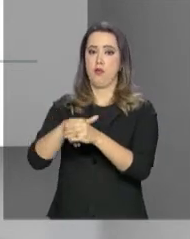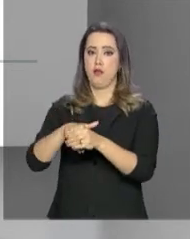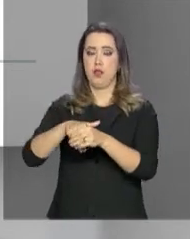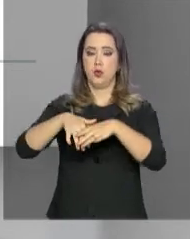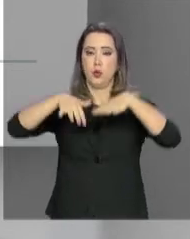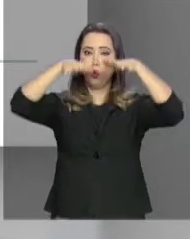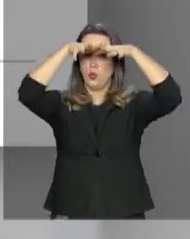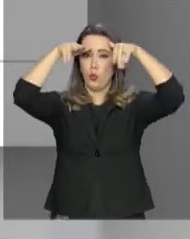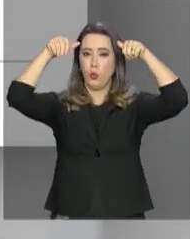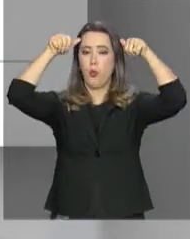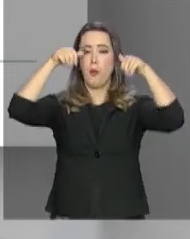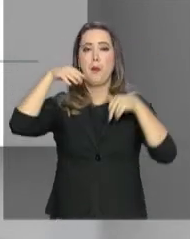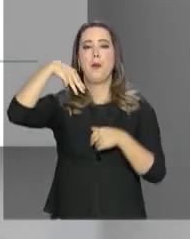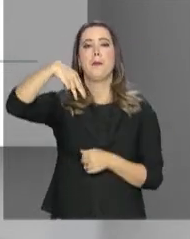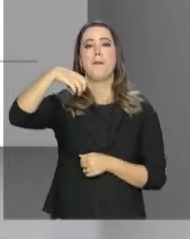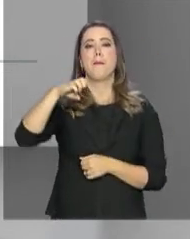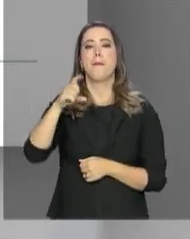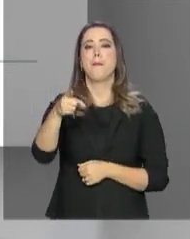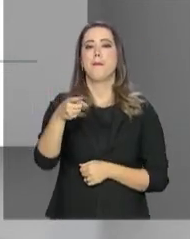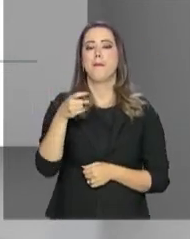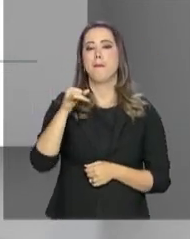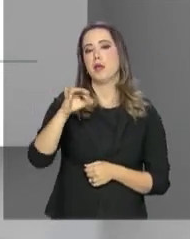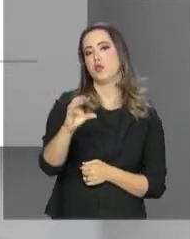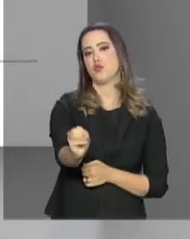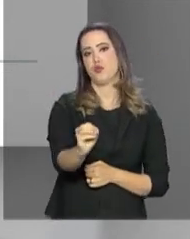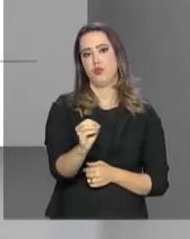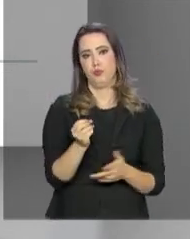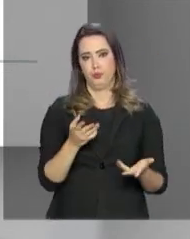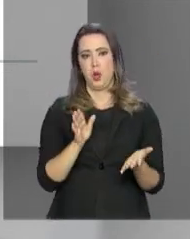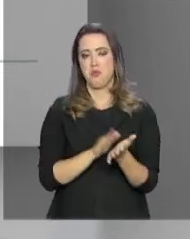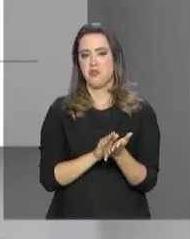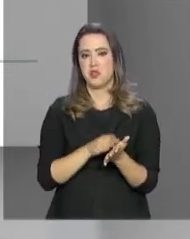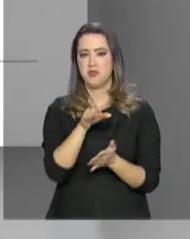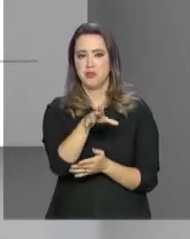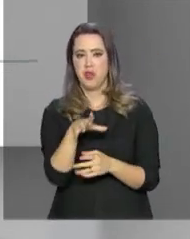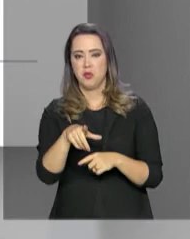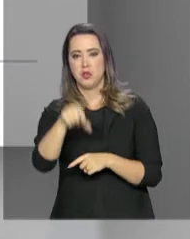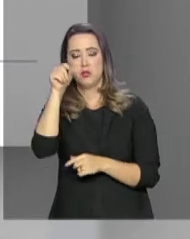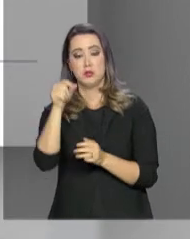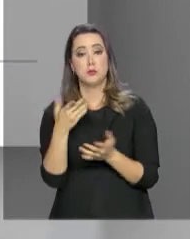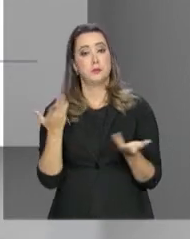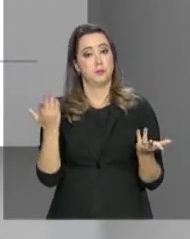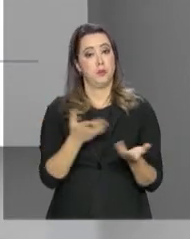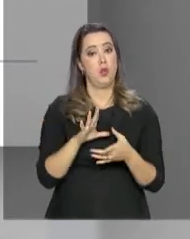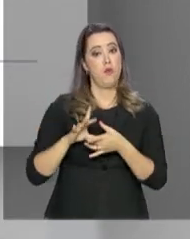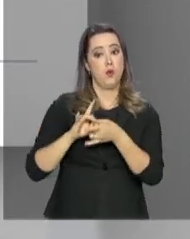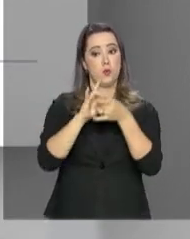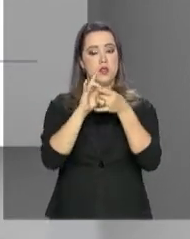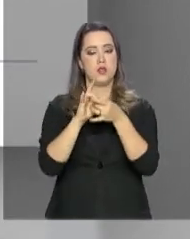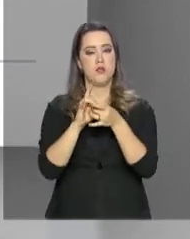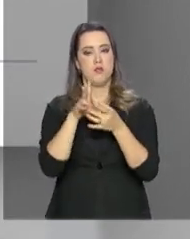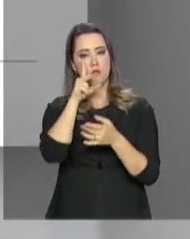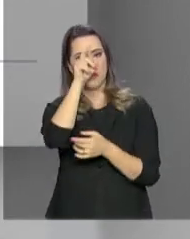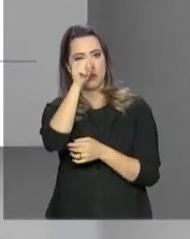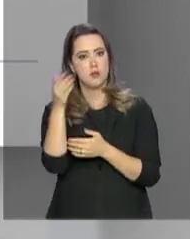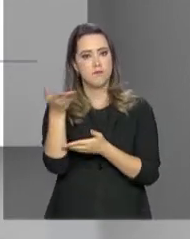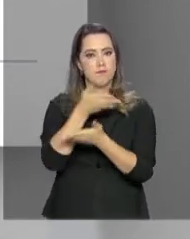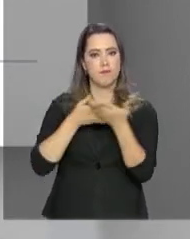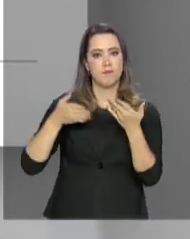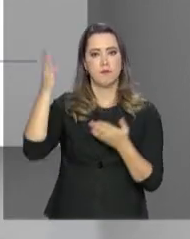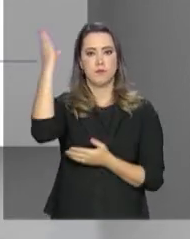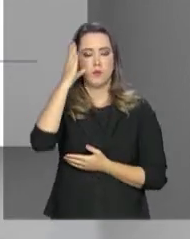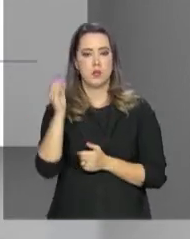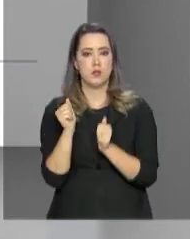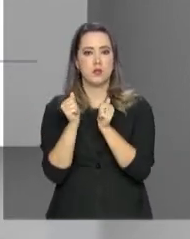pela vitória nas eleições no país. O presidente disse que eles vão trabalhar juntos para fortalecer ainda mais as relações entre Brasil